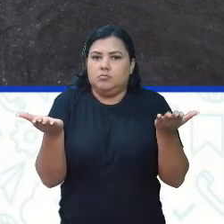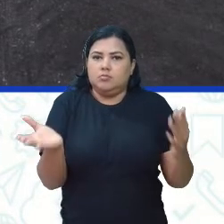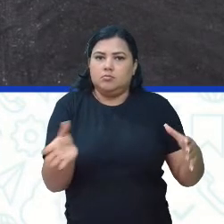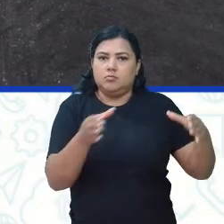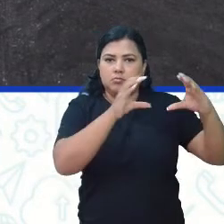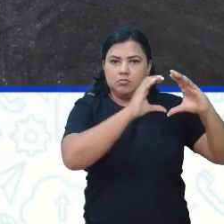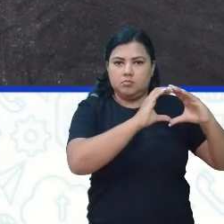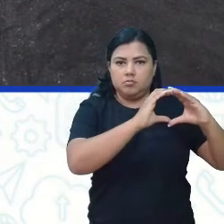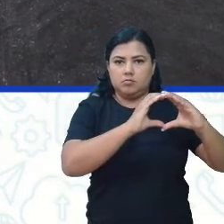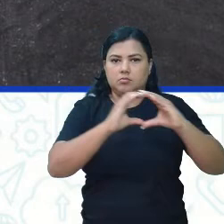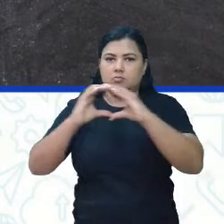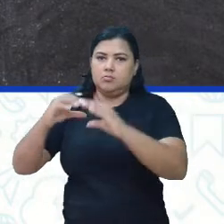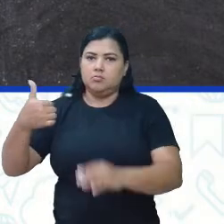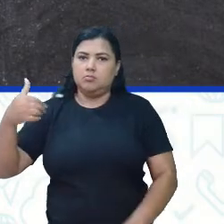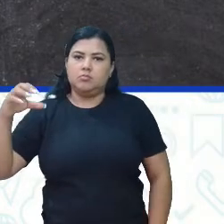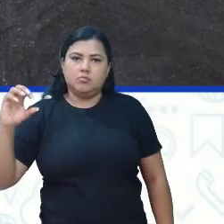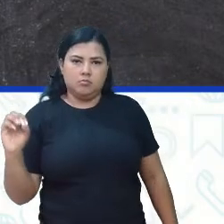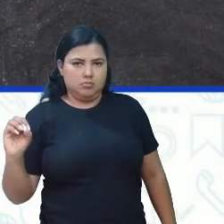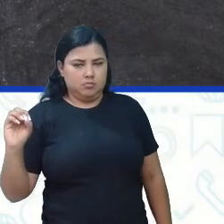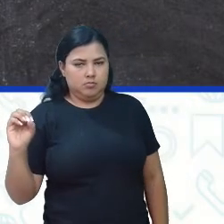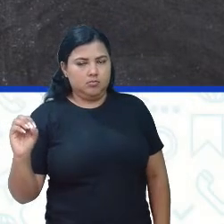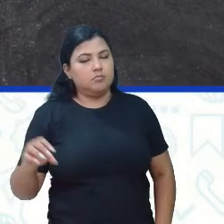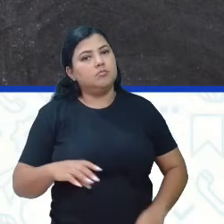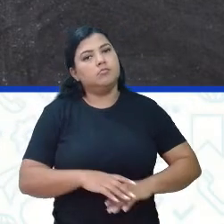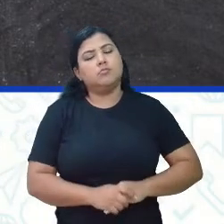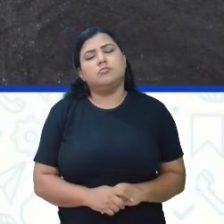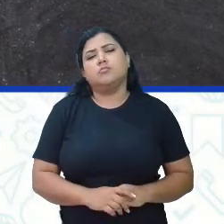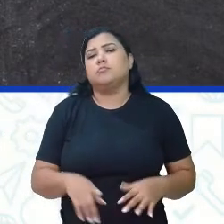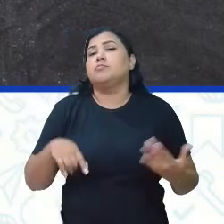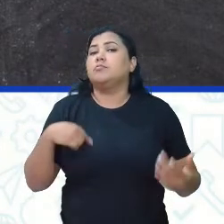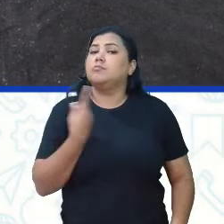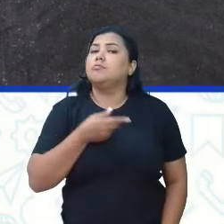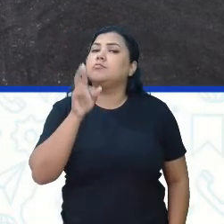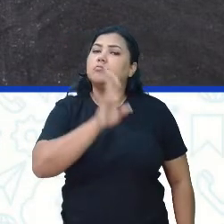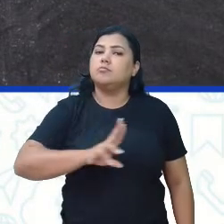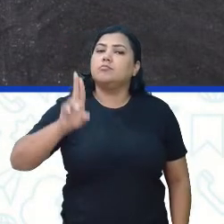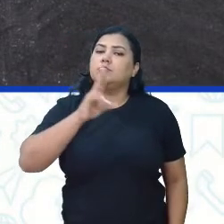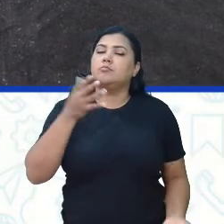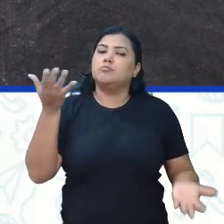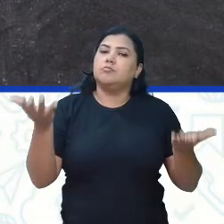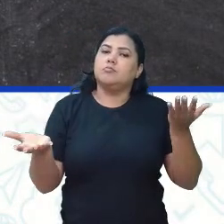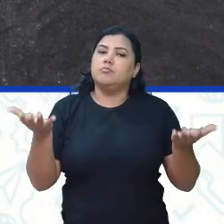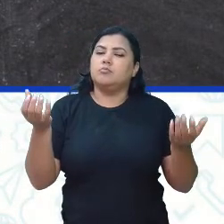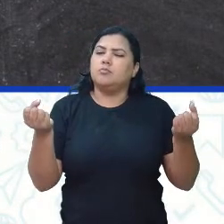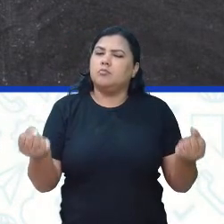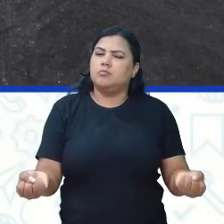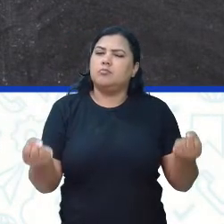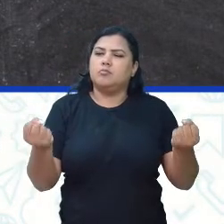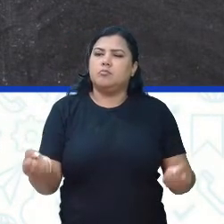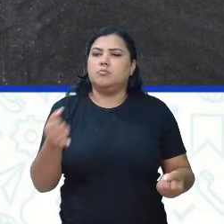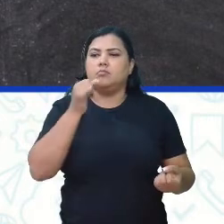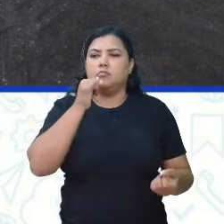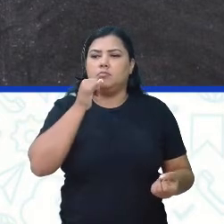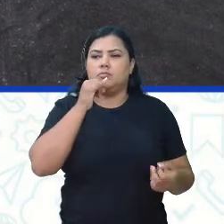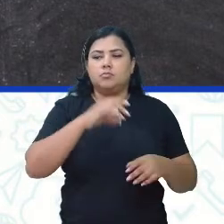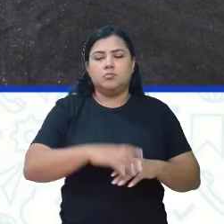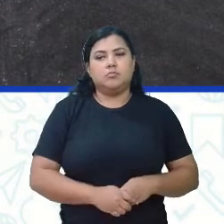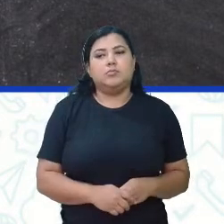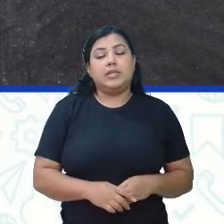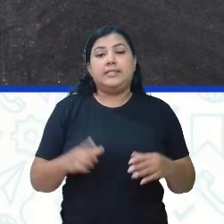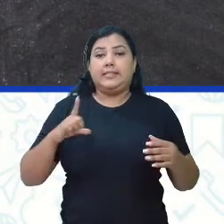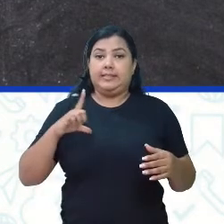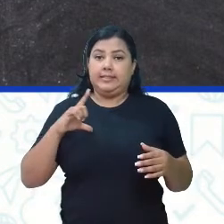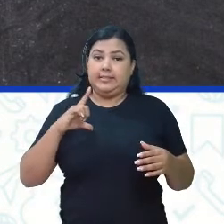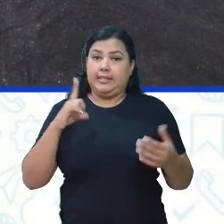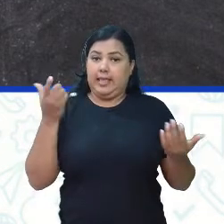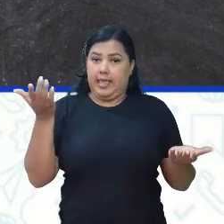lado eu tenho um círculo, do outro eu tenho o 10. Como a gente está utilizando a balança, seria a ideia do peso, né? Então, simplesmente, se está em